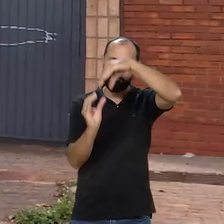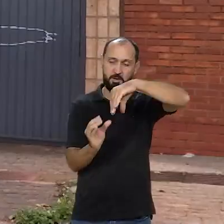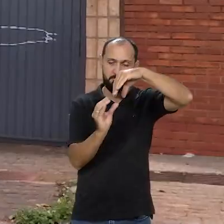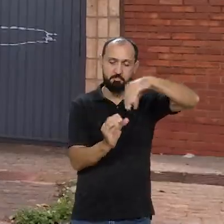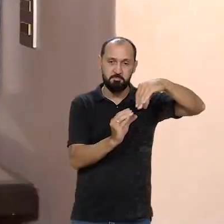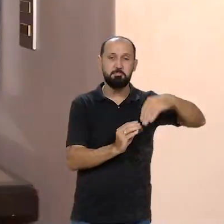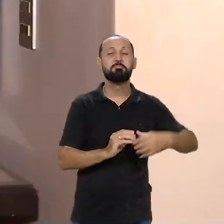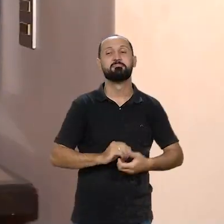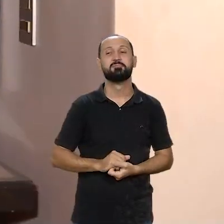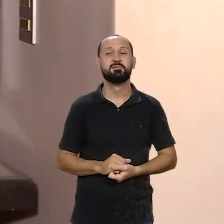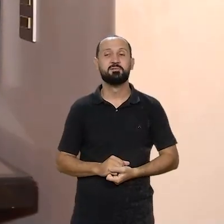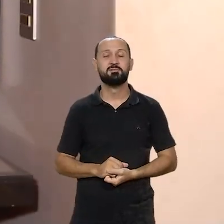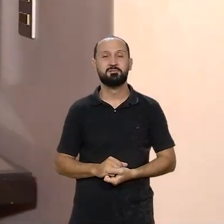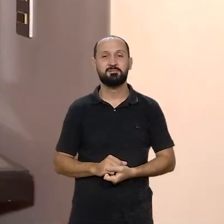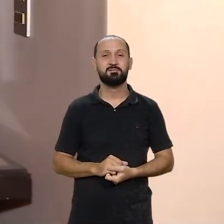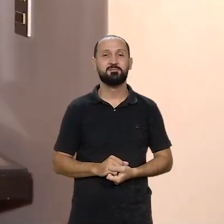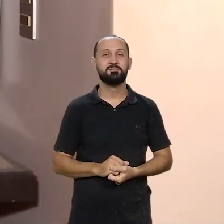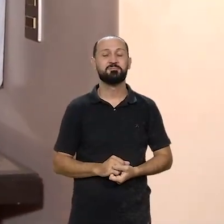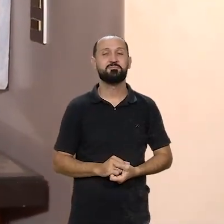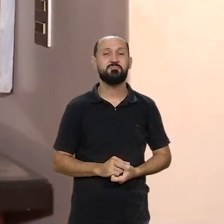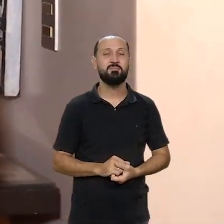pé.